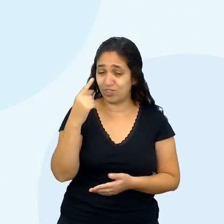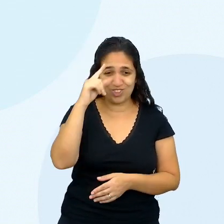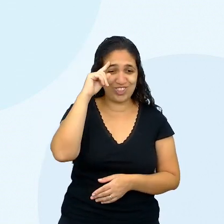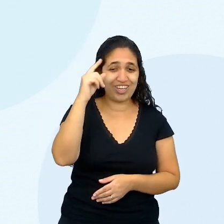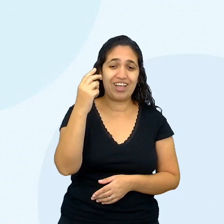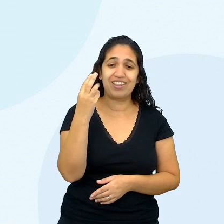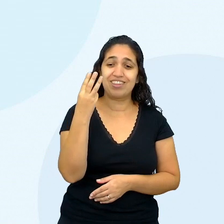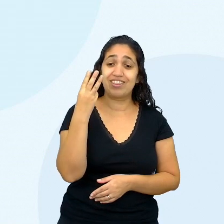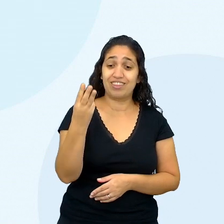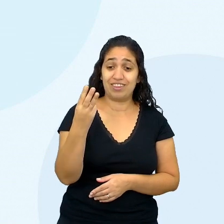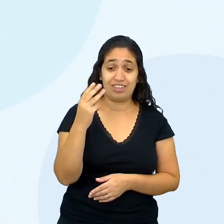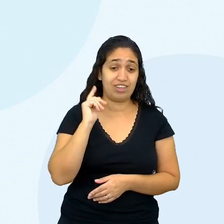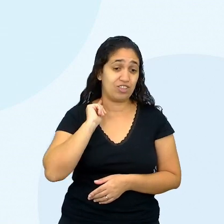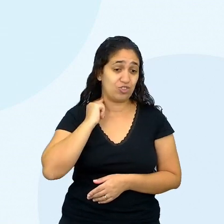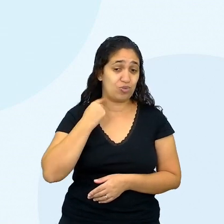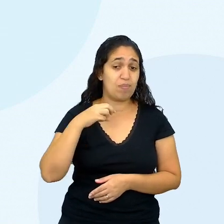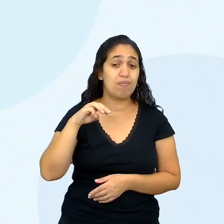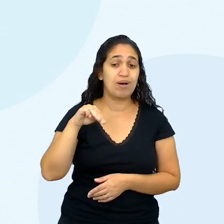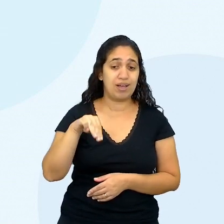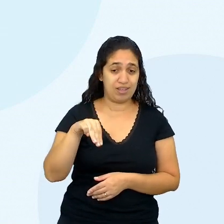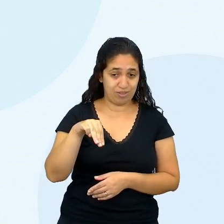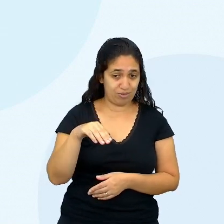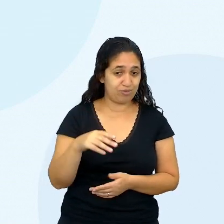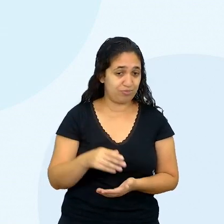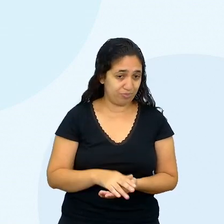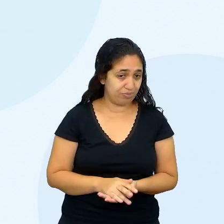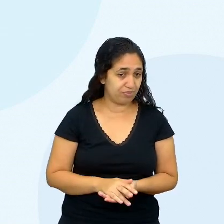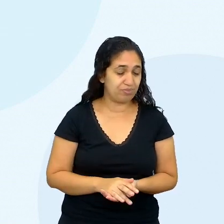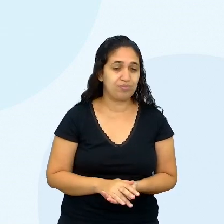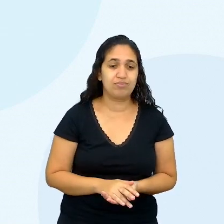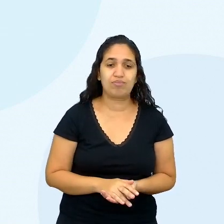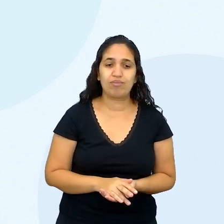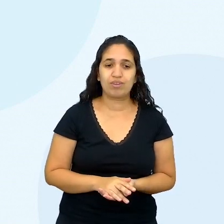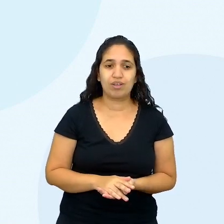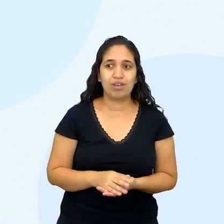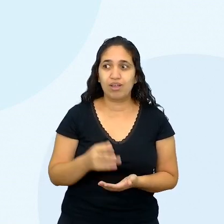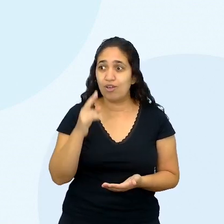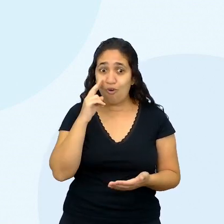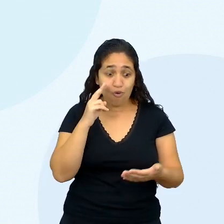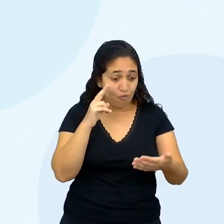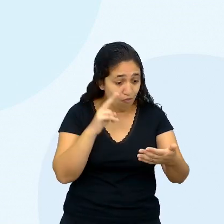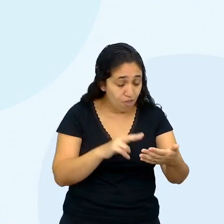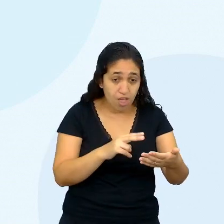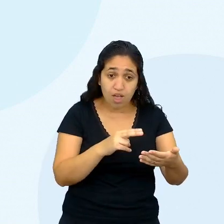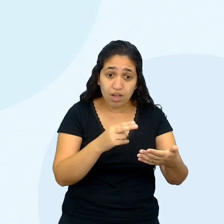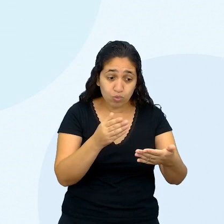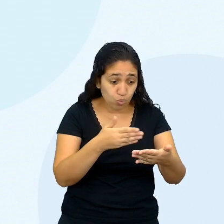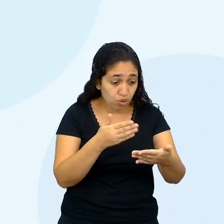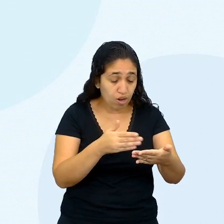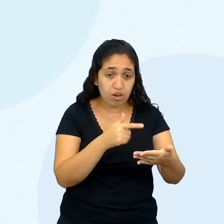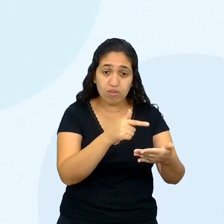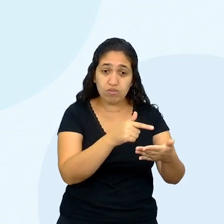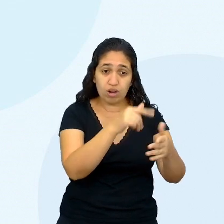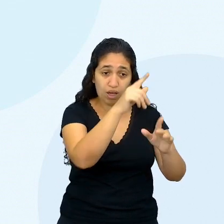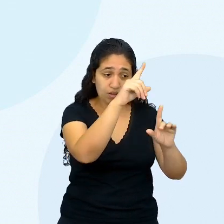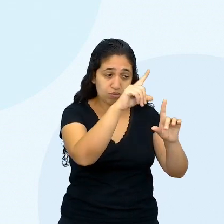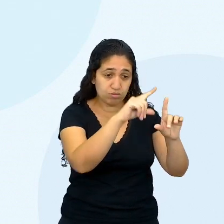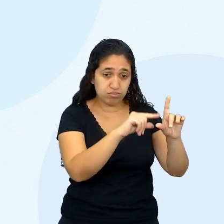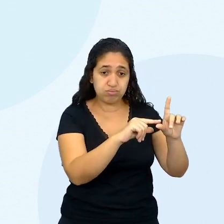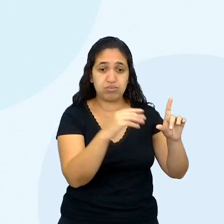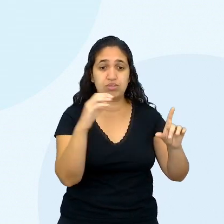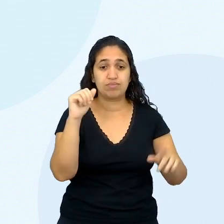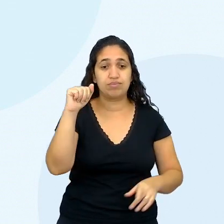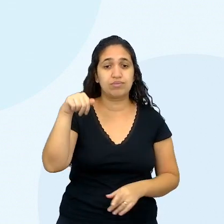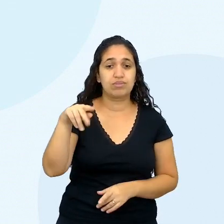dia 3 de maio, obrigado, Rita. Dia 3 de maio, eu acabei de ver que o nível do sistema Cantareira, que é o